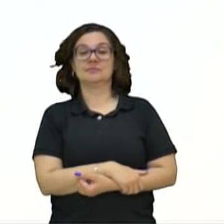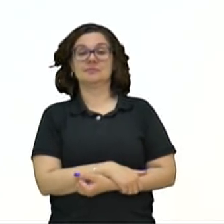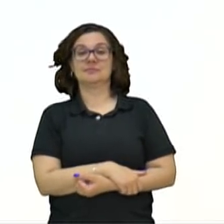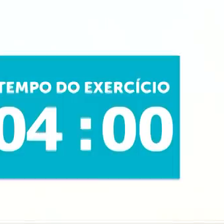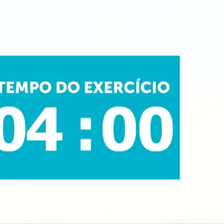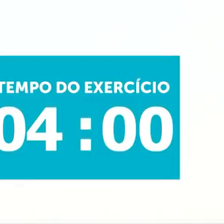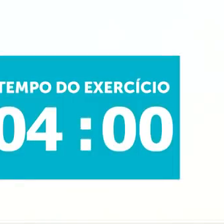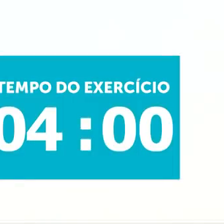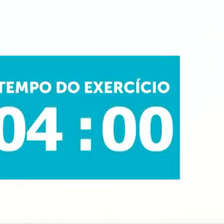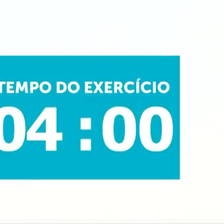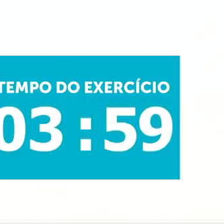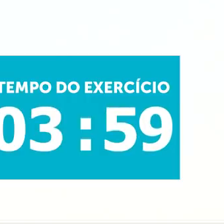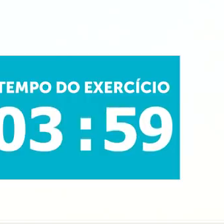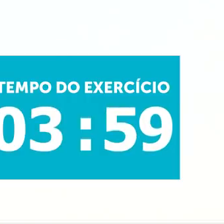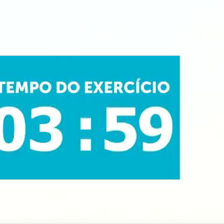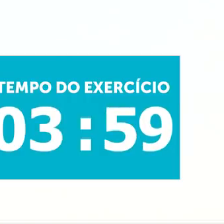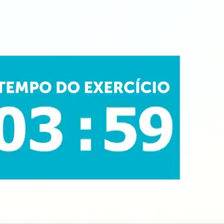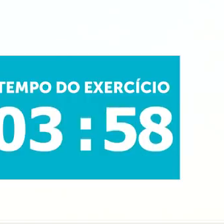Então,